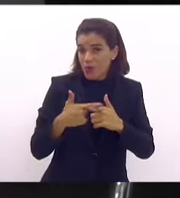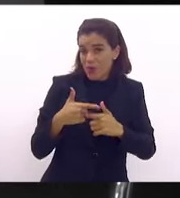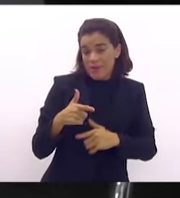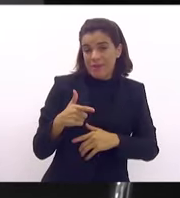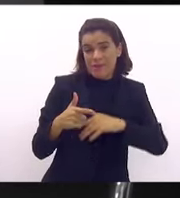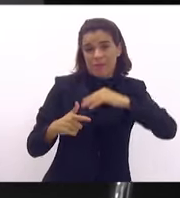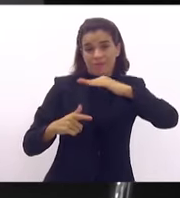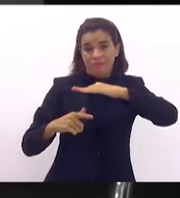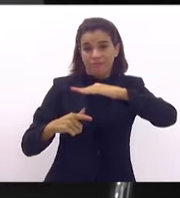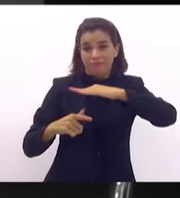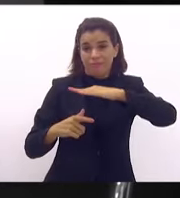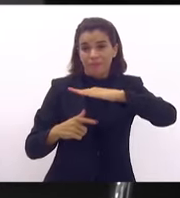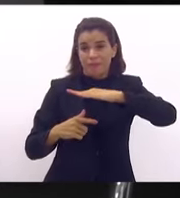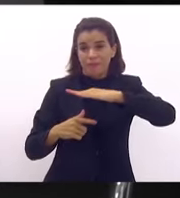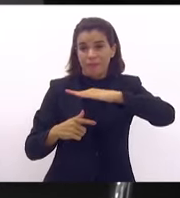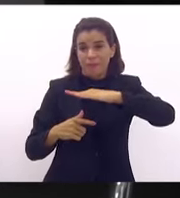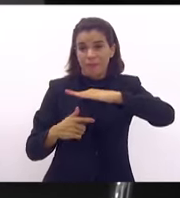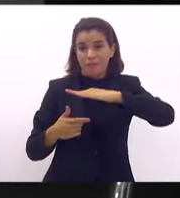o devido